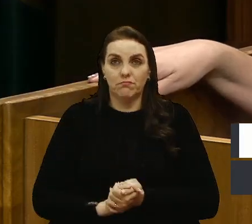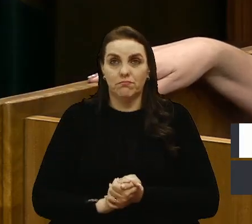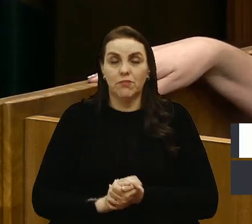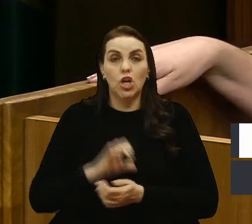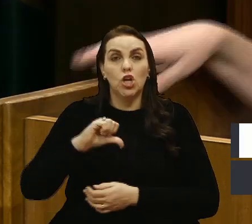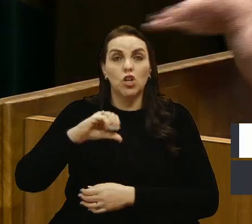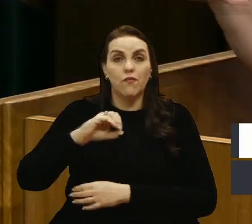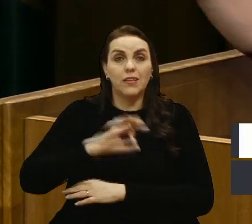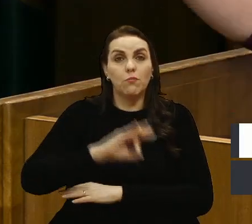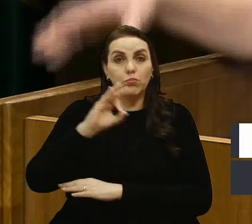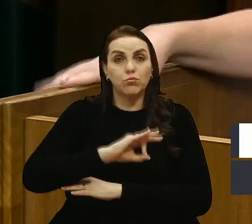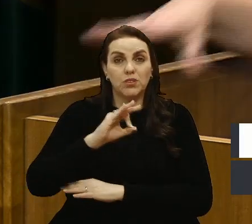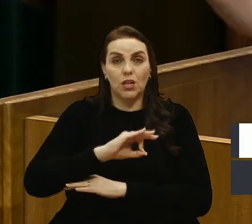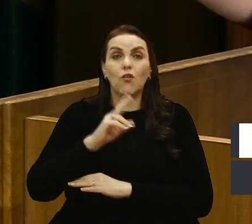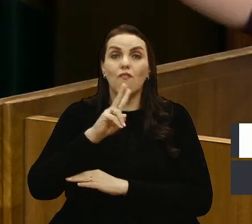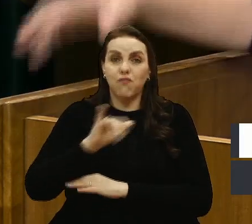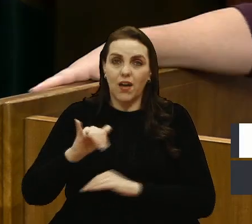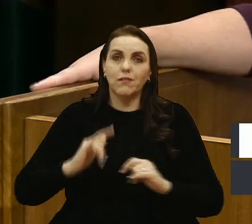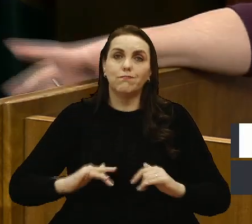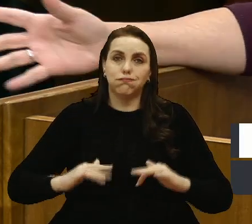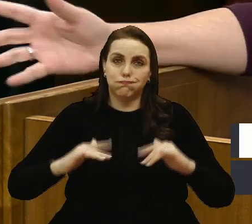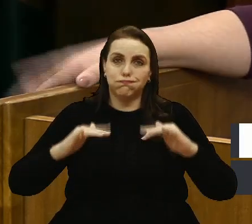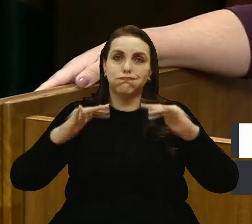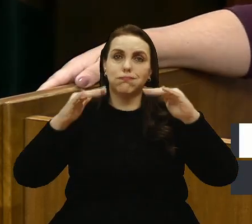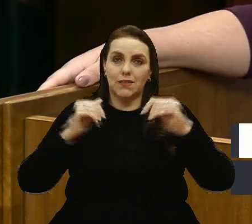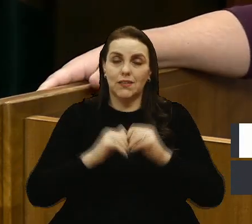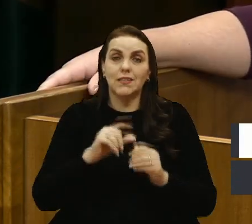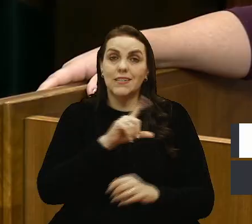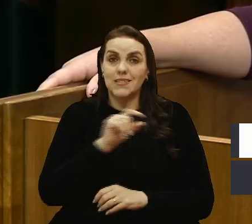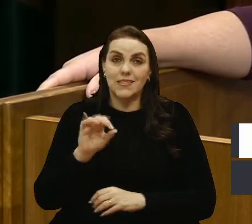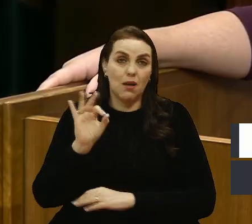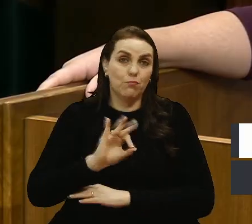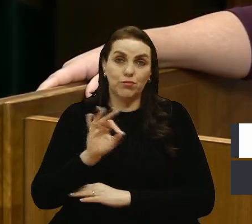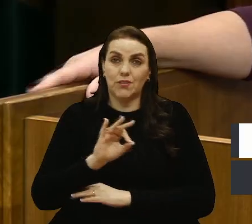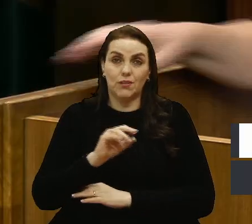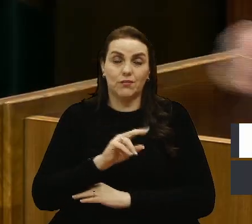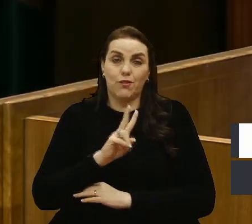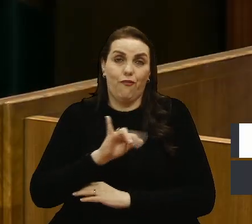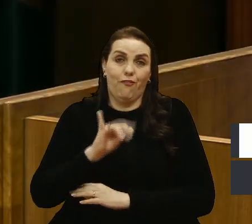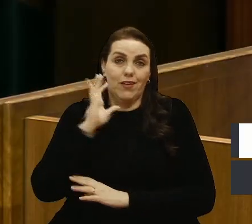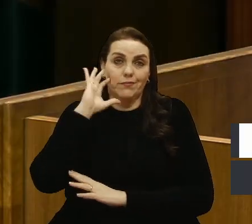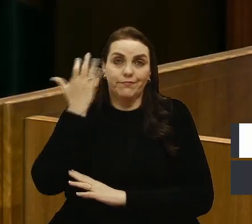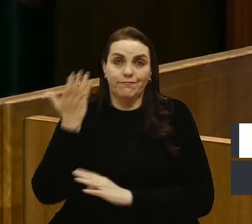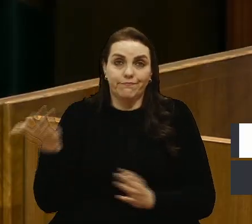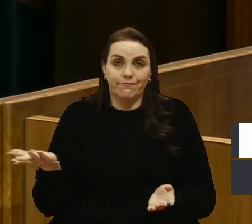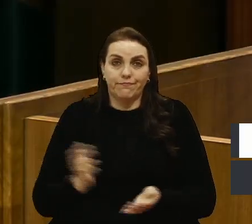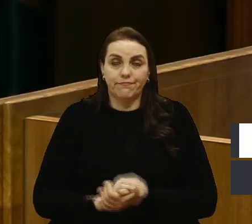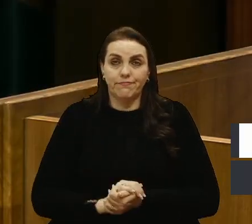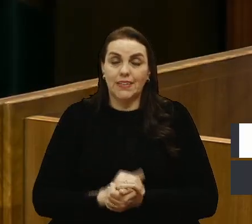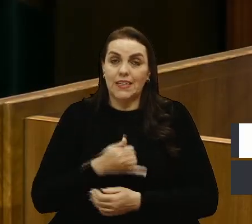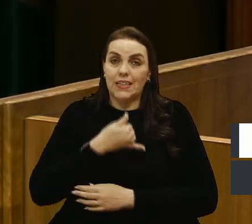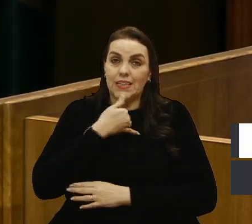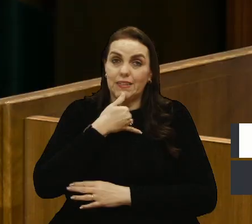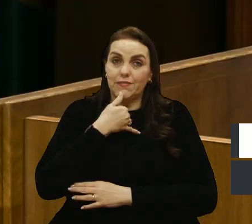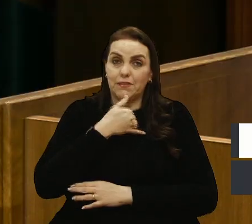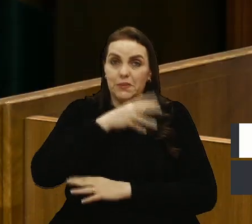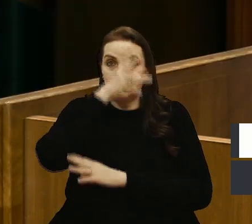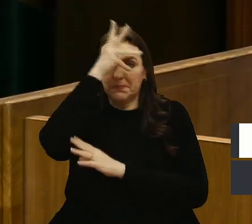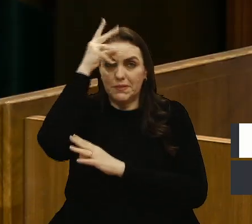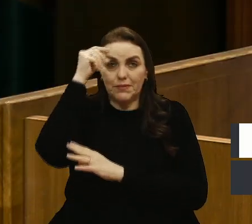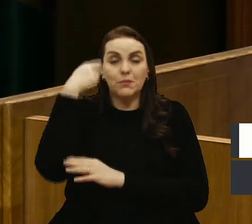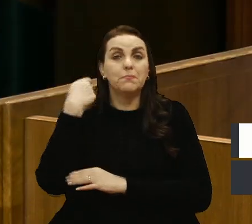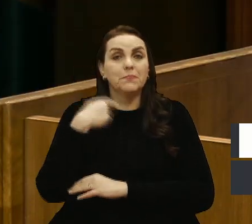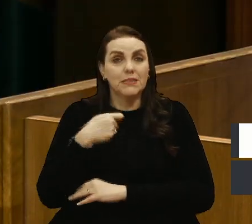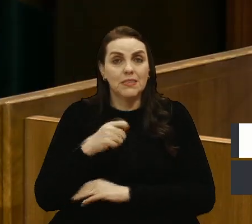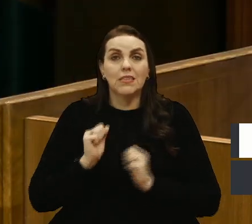90% dos lugares que alagam ainda, os 100%, e não vamos ter a solução. Infelizmente, né, o prefeito tem que tomar